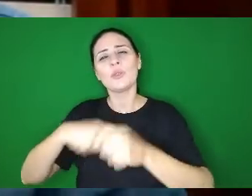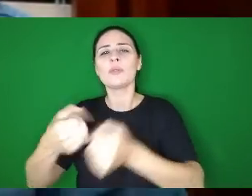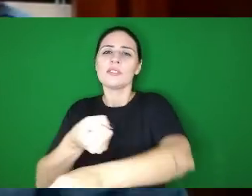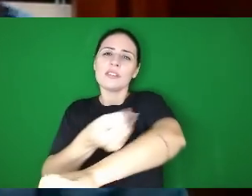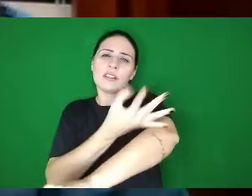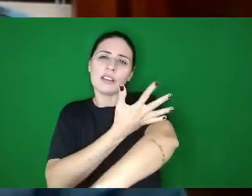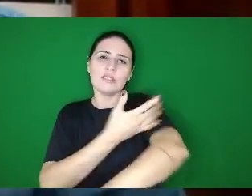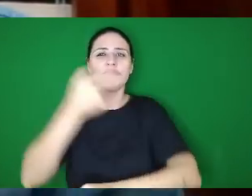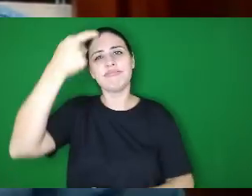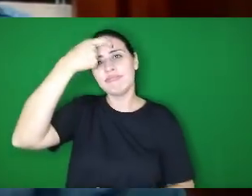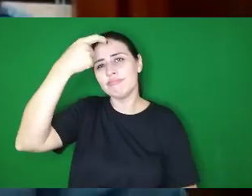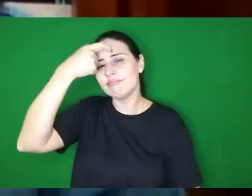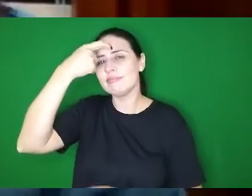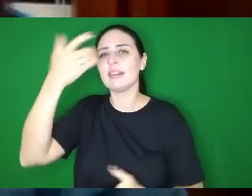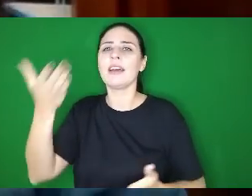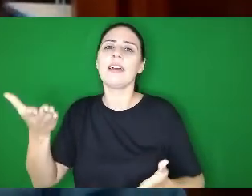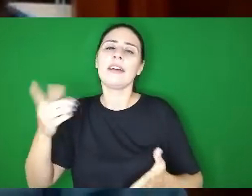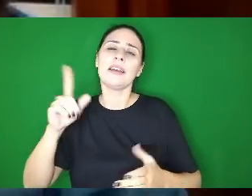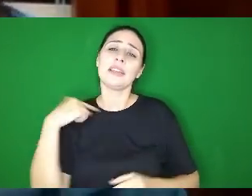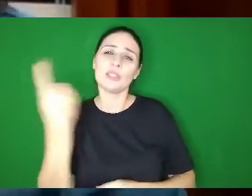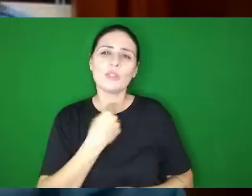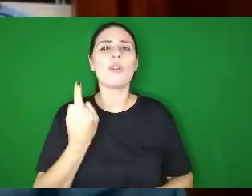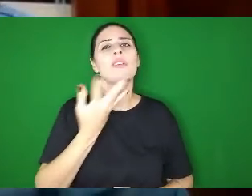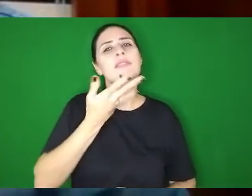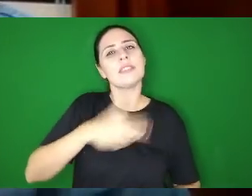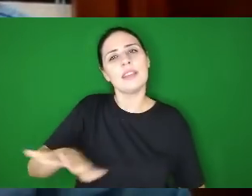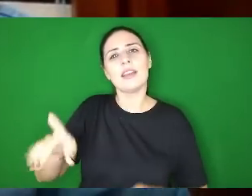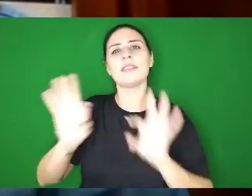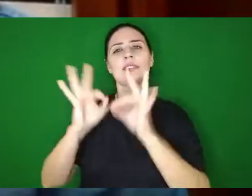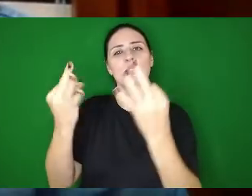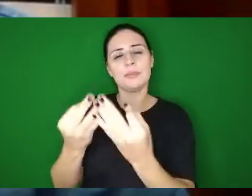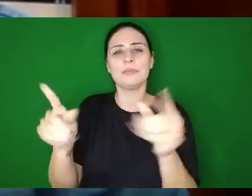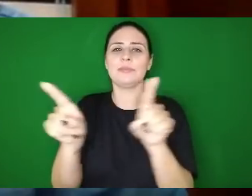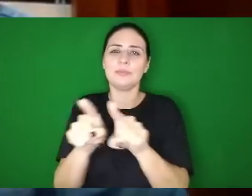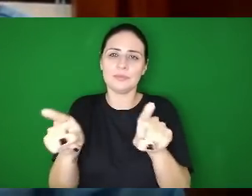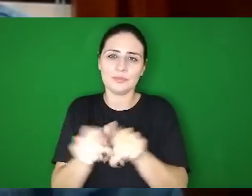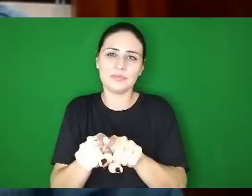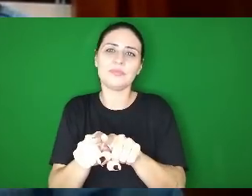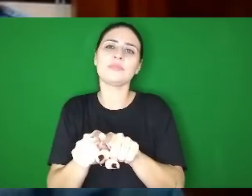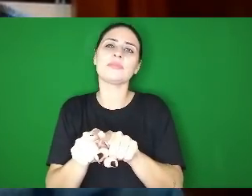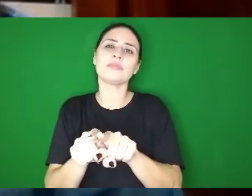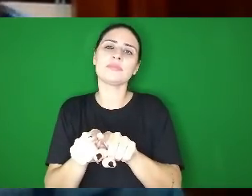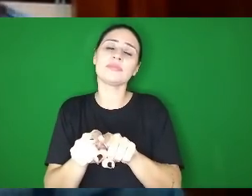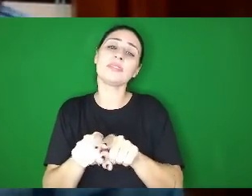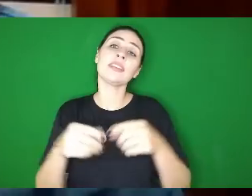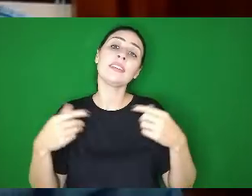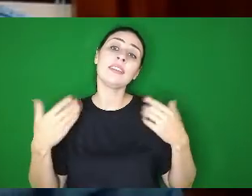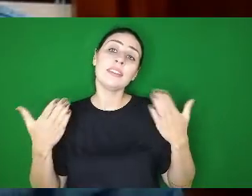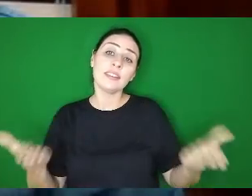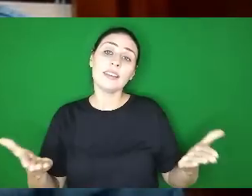emocional, cognitivo, para nós, para as crianças, para as famílias também, né, e